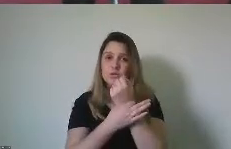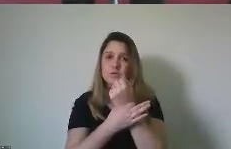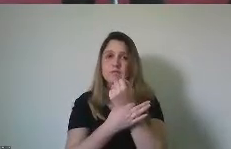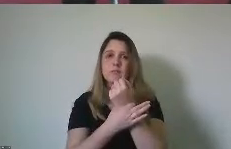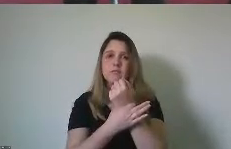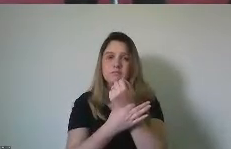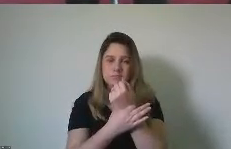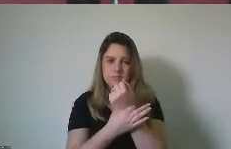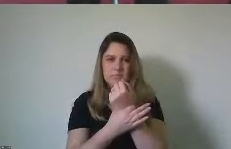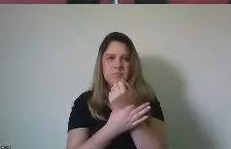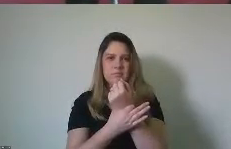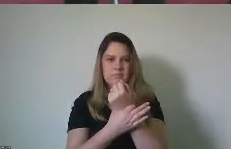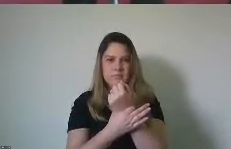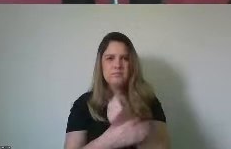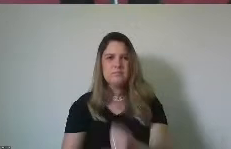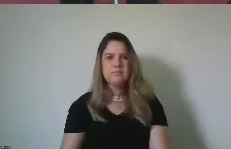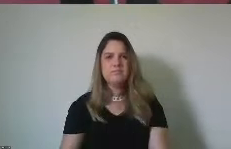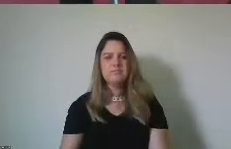ou não